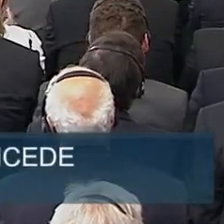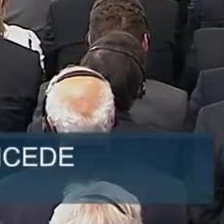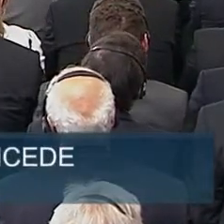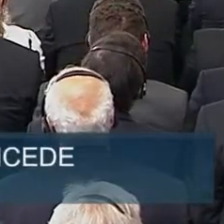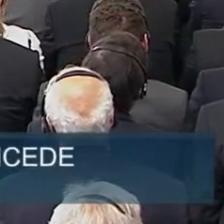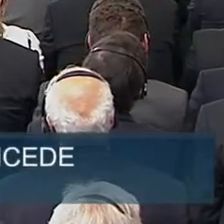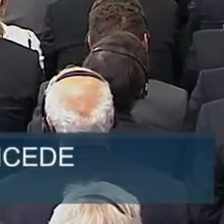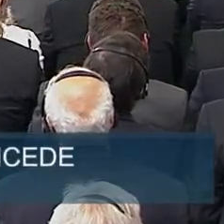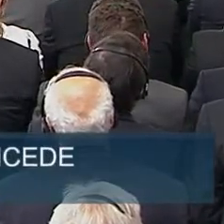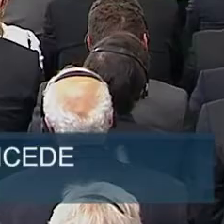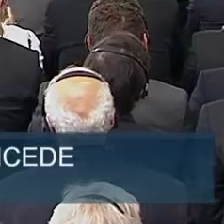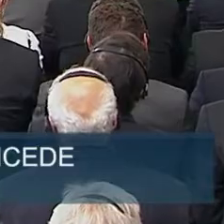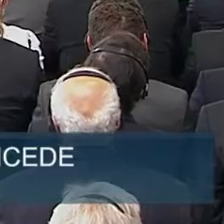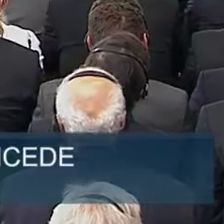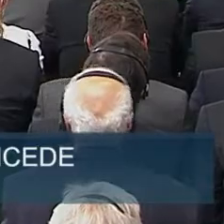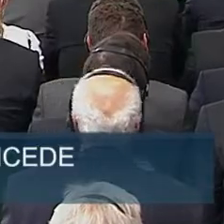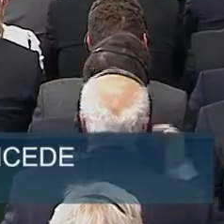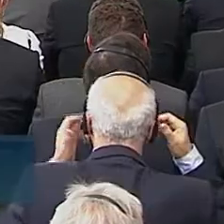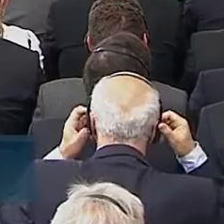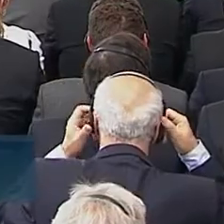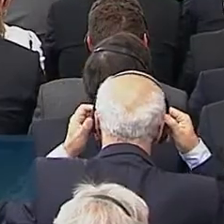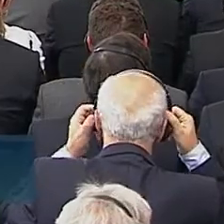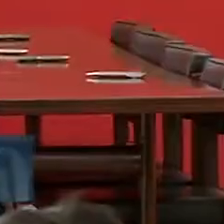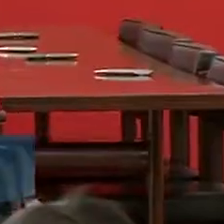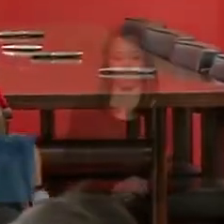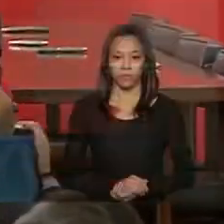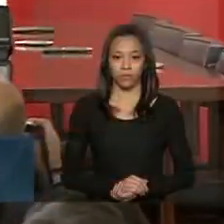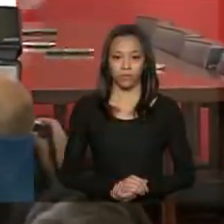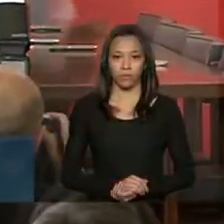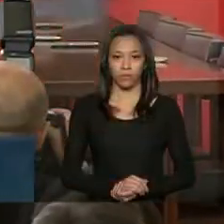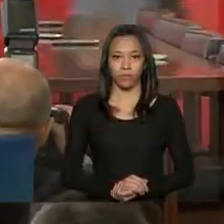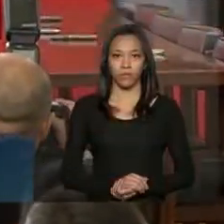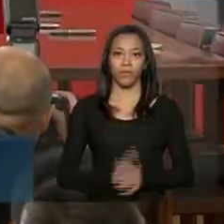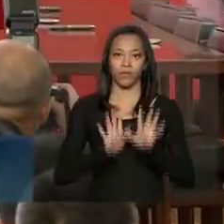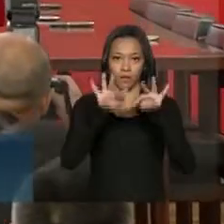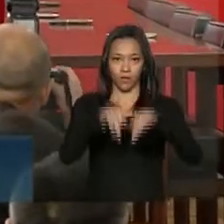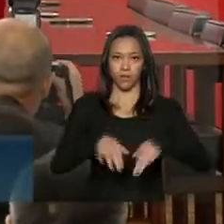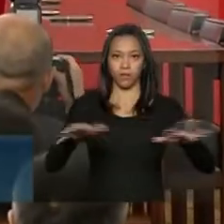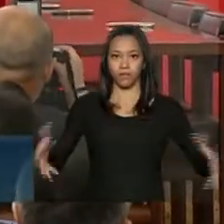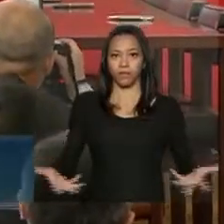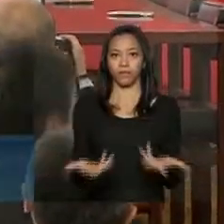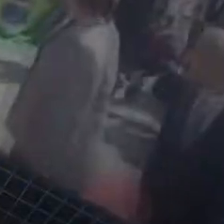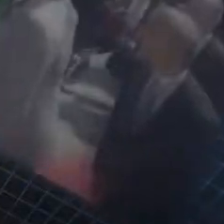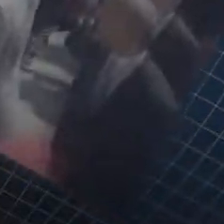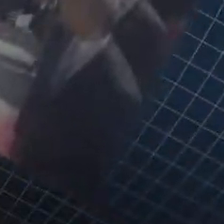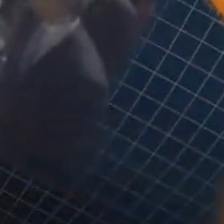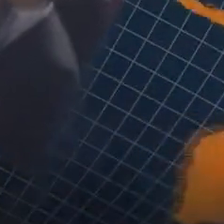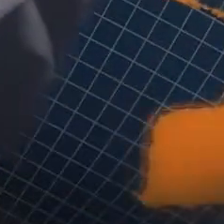Senhoras e senhores, está encerrada esta cerimônia.